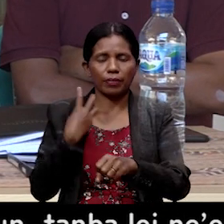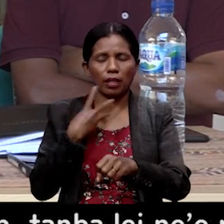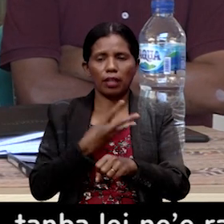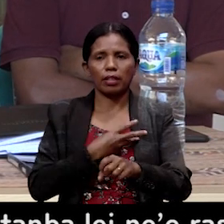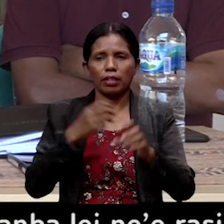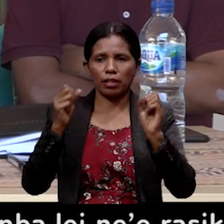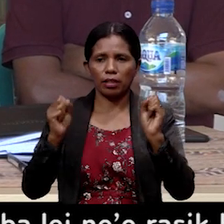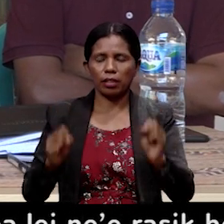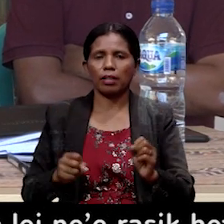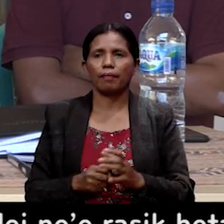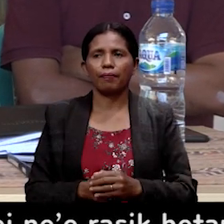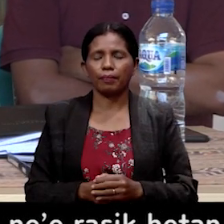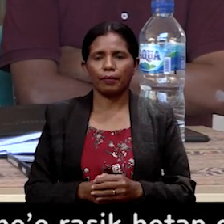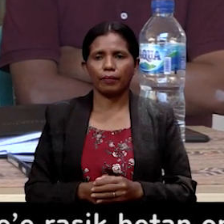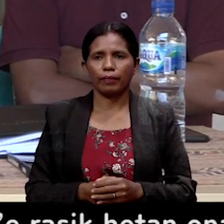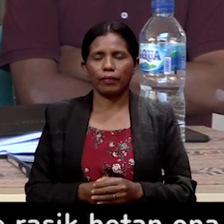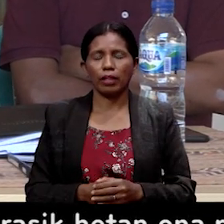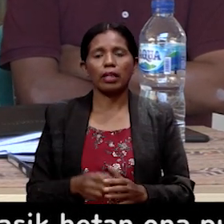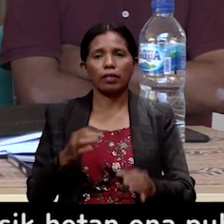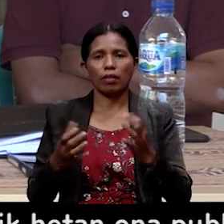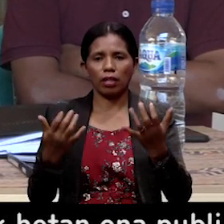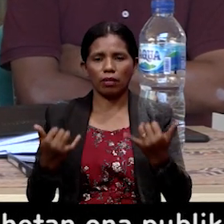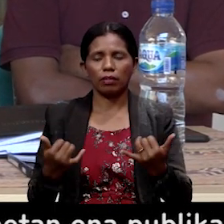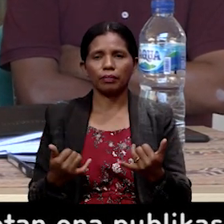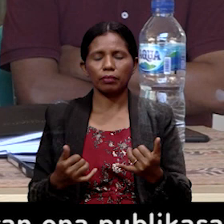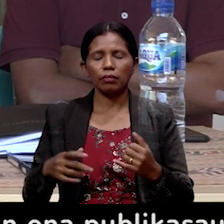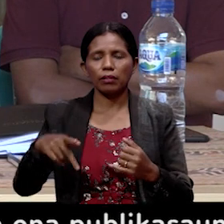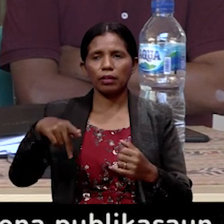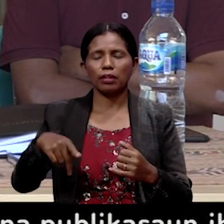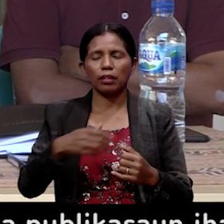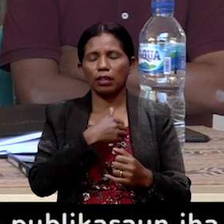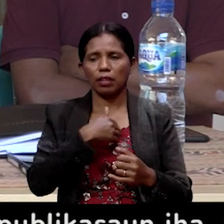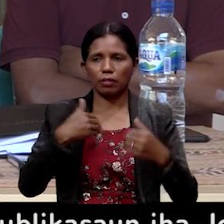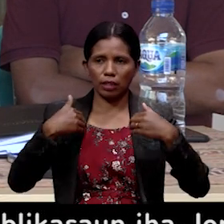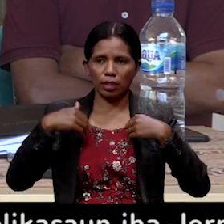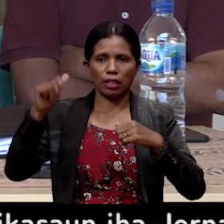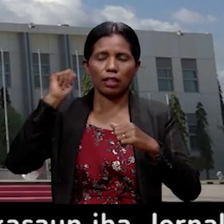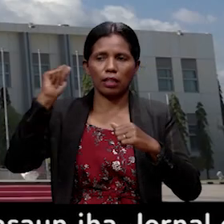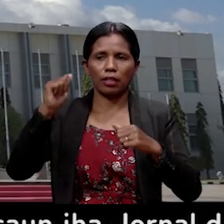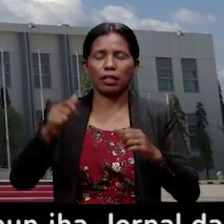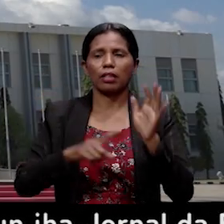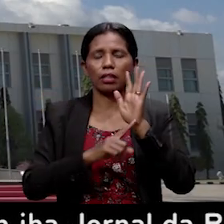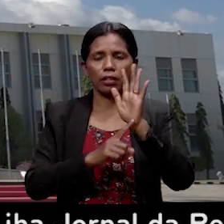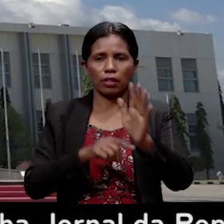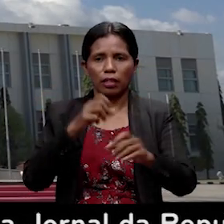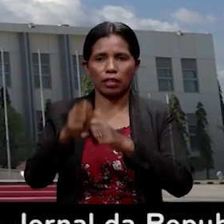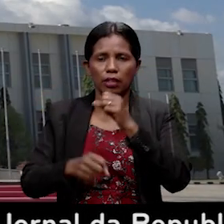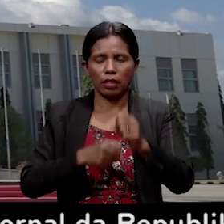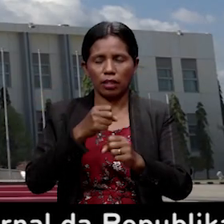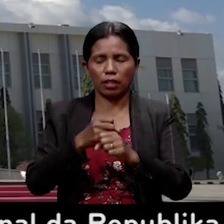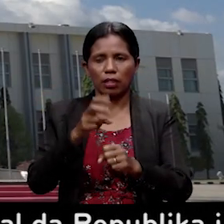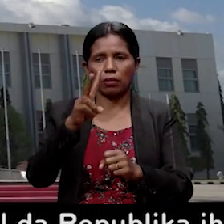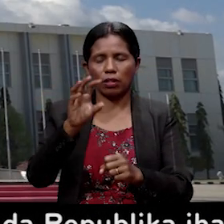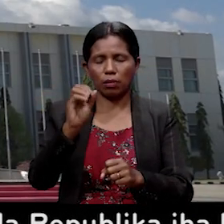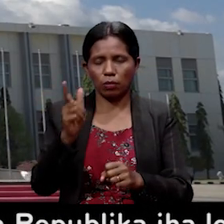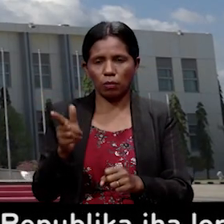alcança, ita ni objetivo. Mas que horas ne Patifor sidau kia candidato rasik ba presidente república periode Rihun Rua Ruanulu